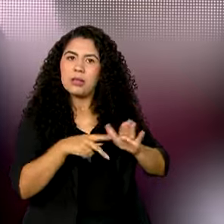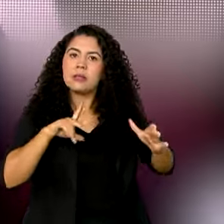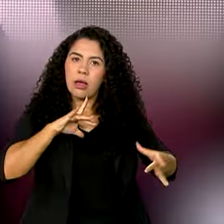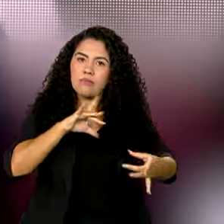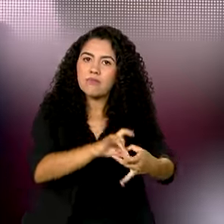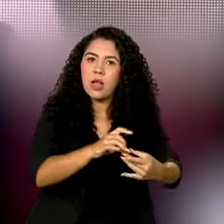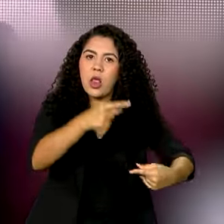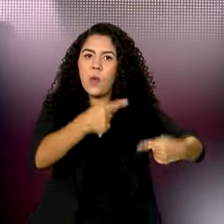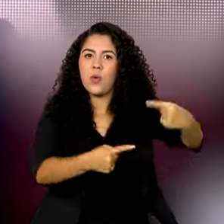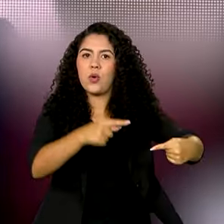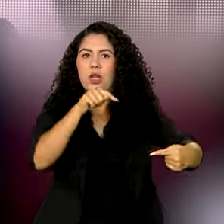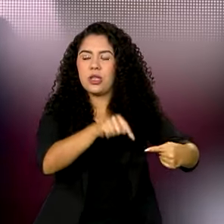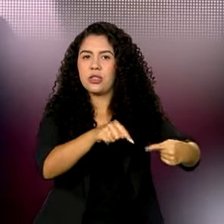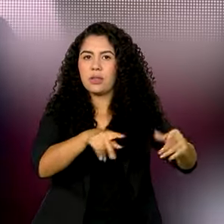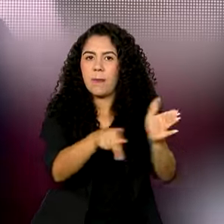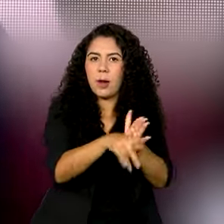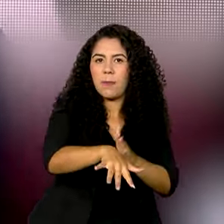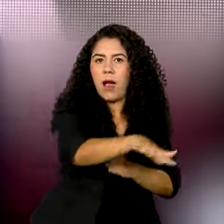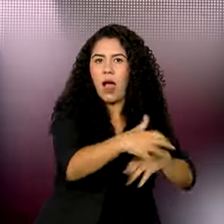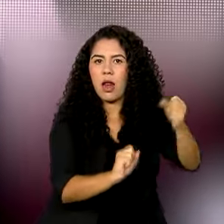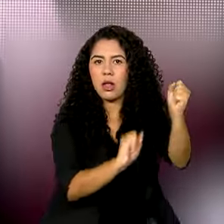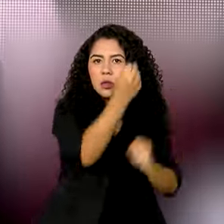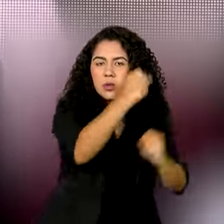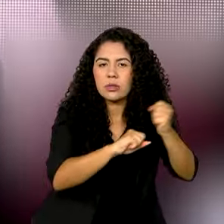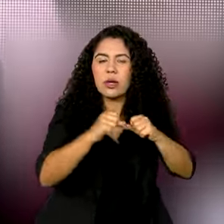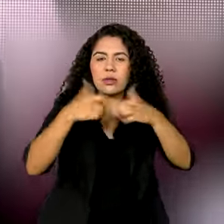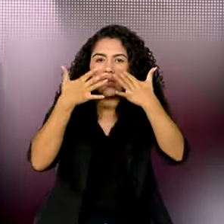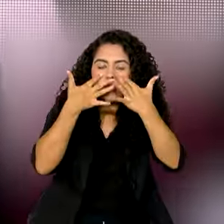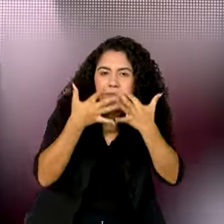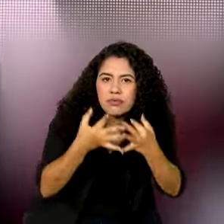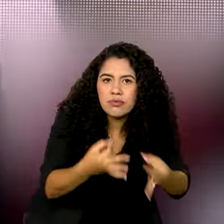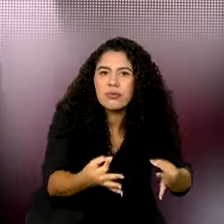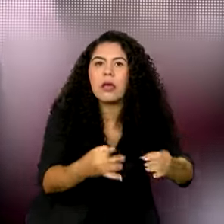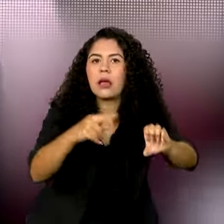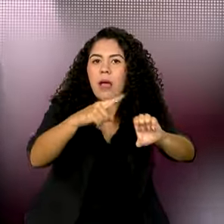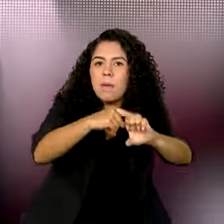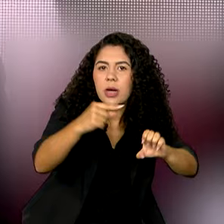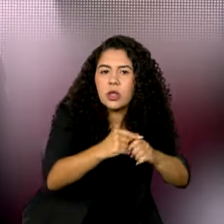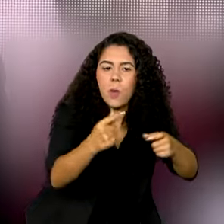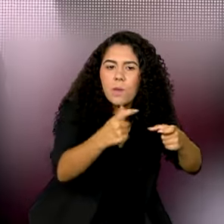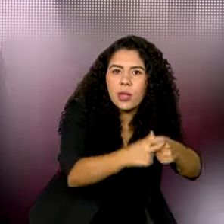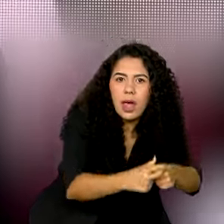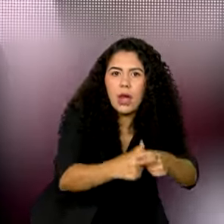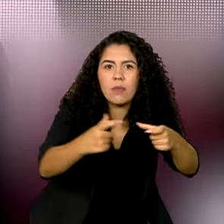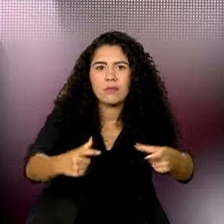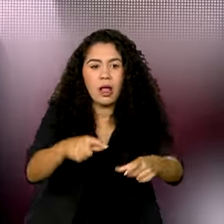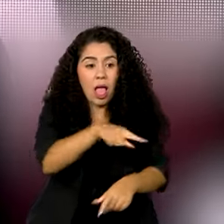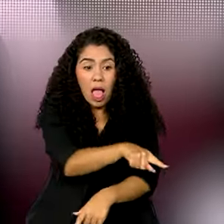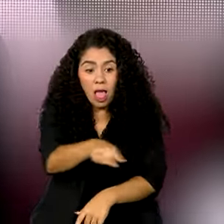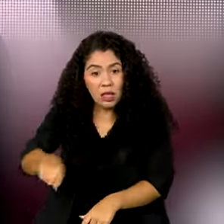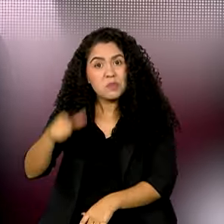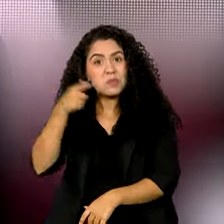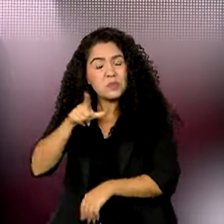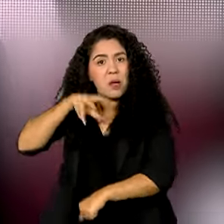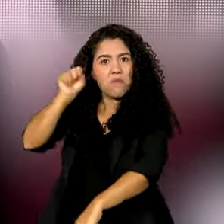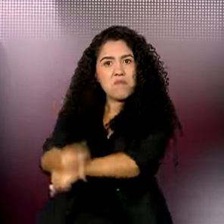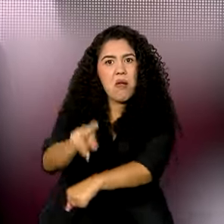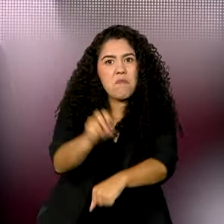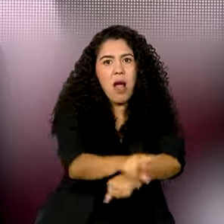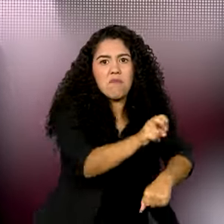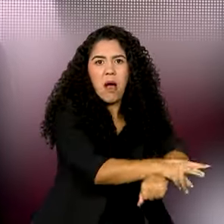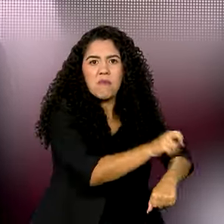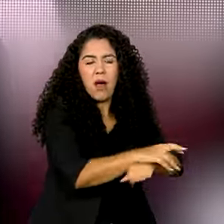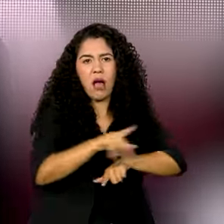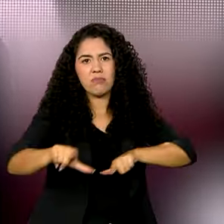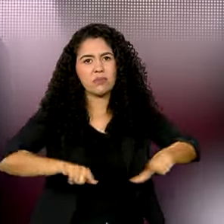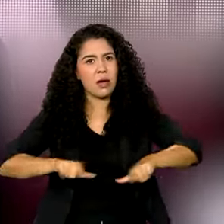industrial, olhando para o pequeno, para o médio, para o micro, que são aqueles que mais geram empregos no Brasil, são aqueles que mais